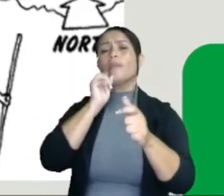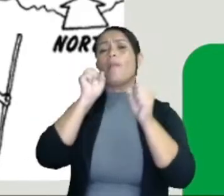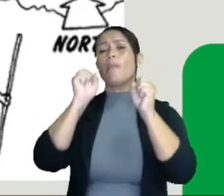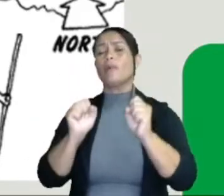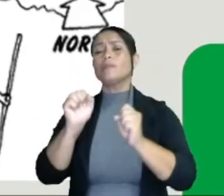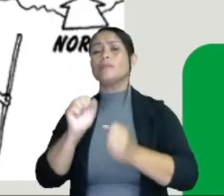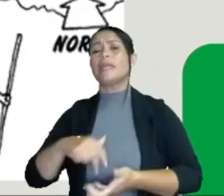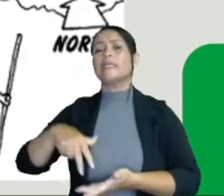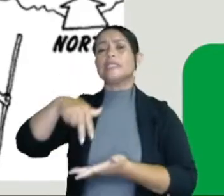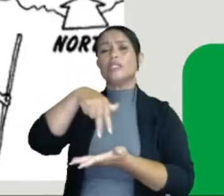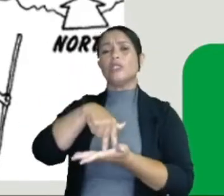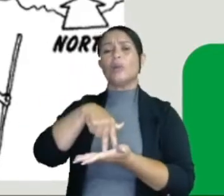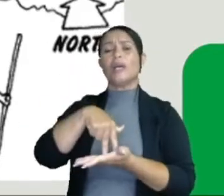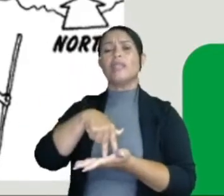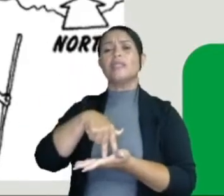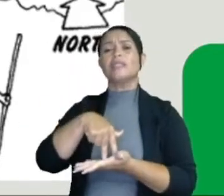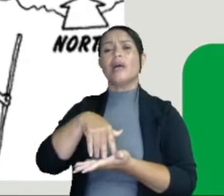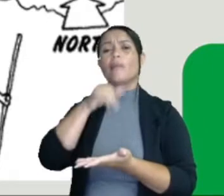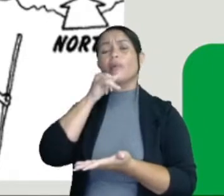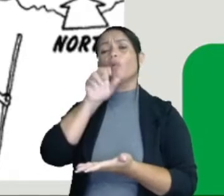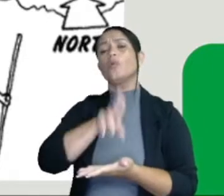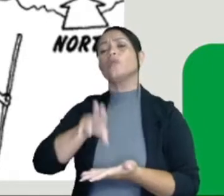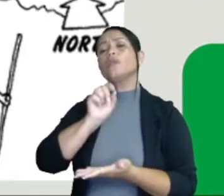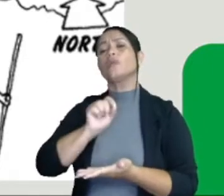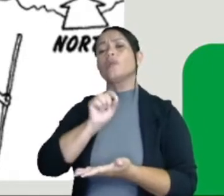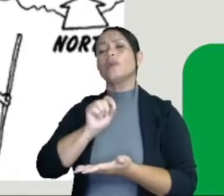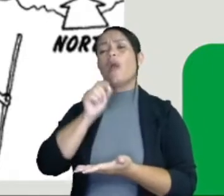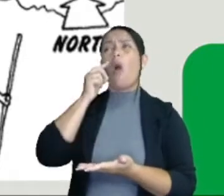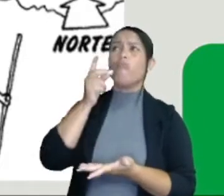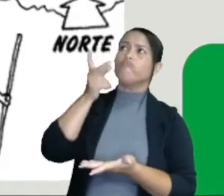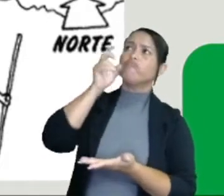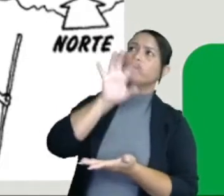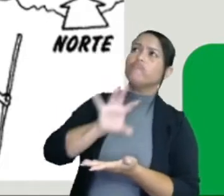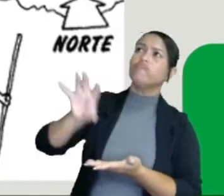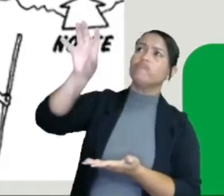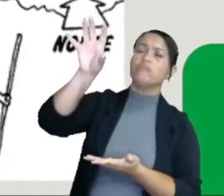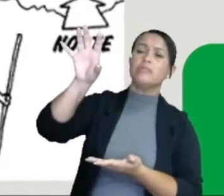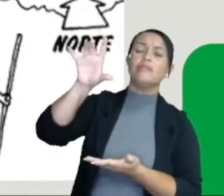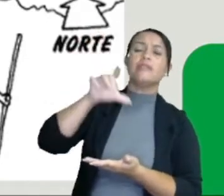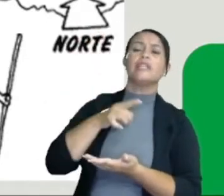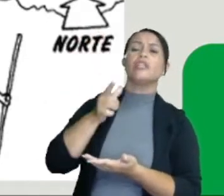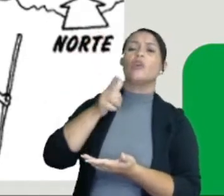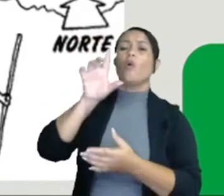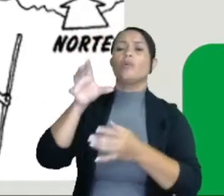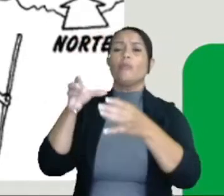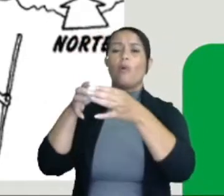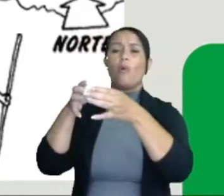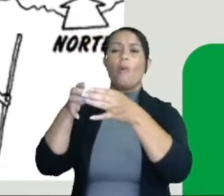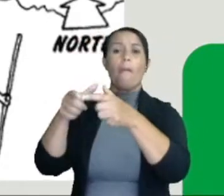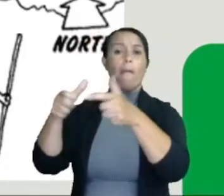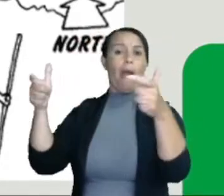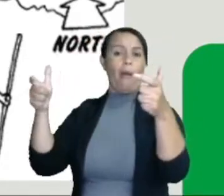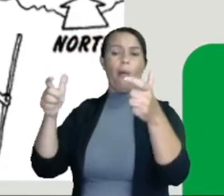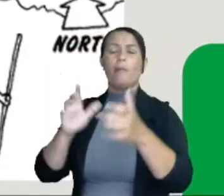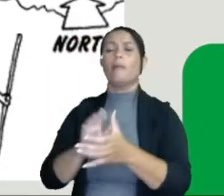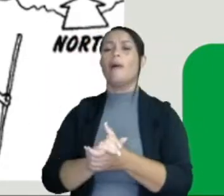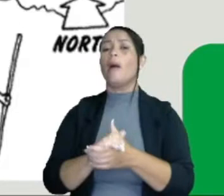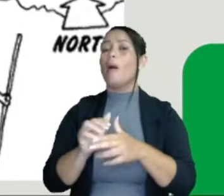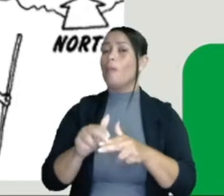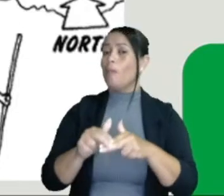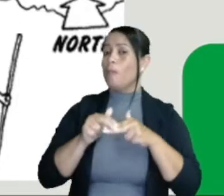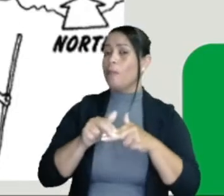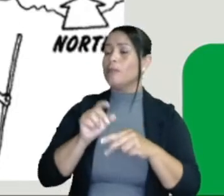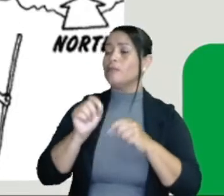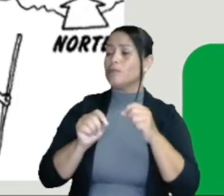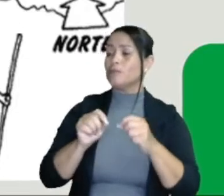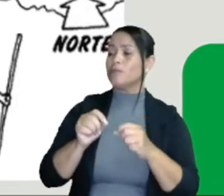de se localizar, exatamente utilizando como guia a estrela polar, que faz parte de uma outra constelação maior. Portanto, aqui no caso da